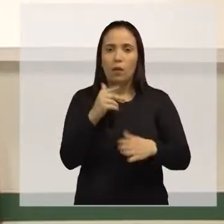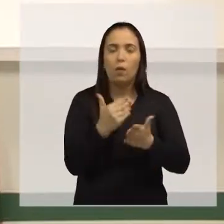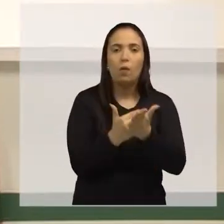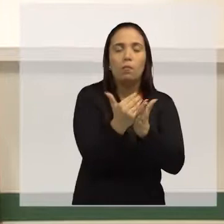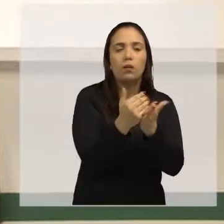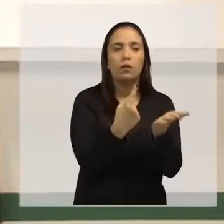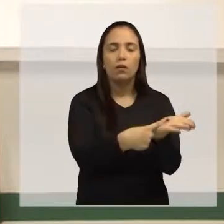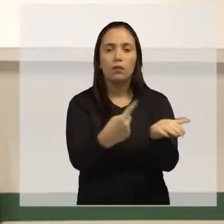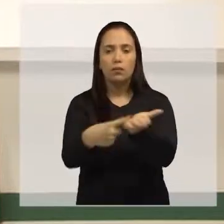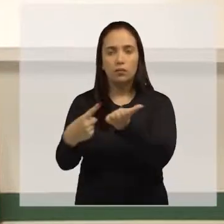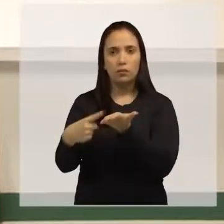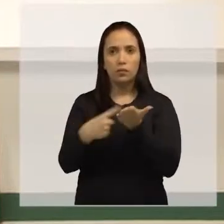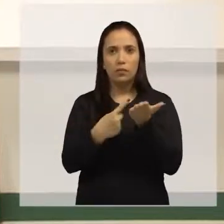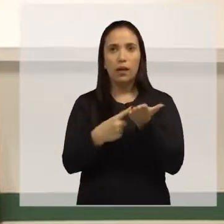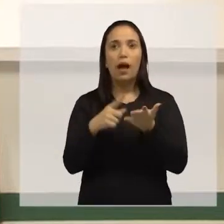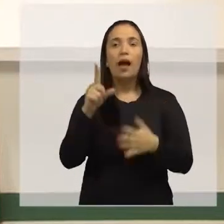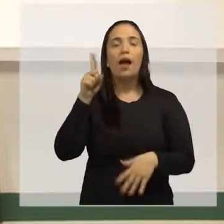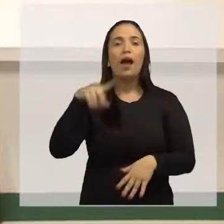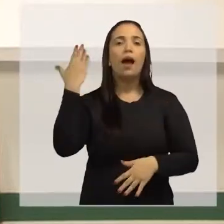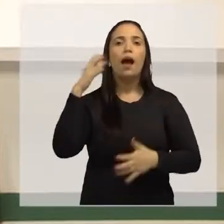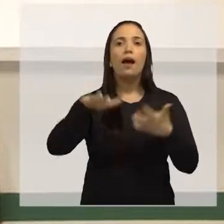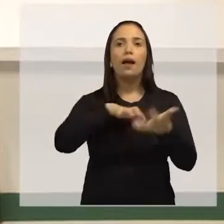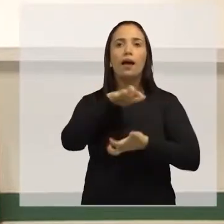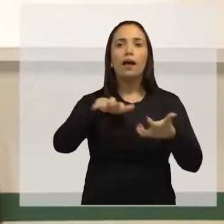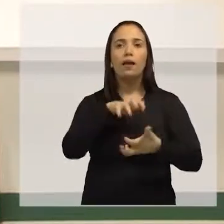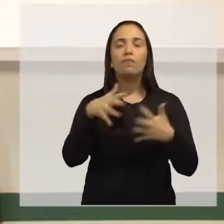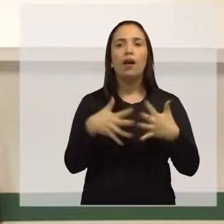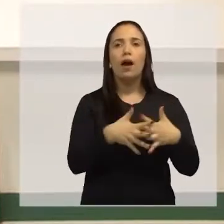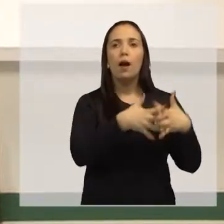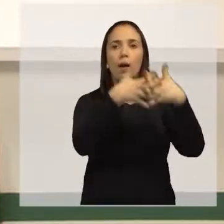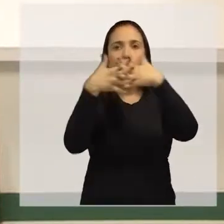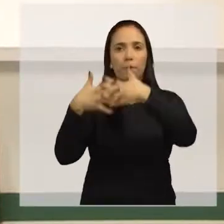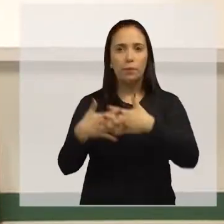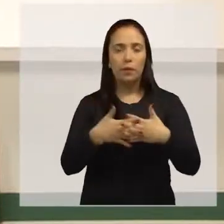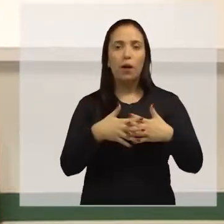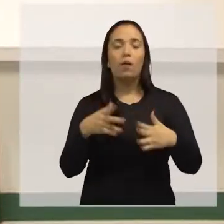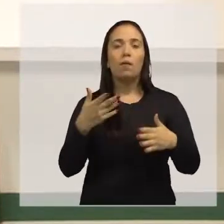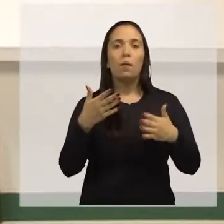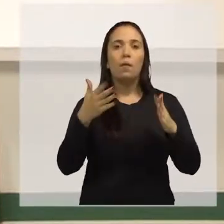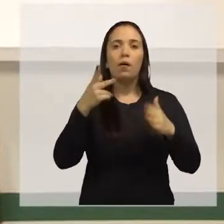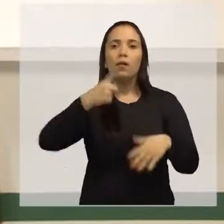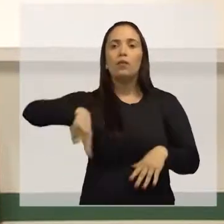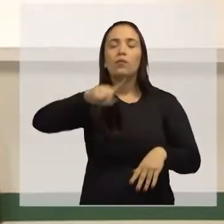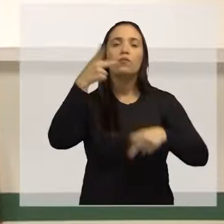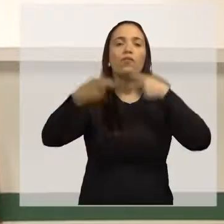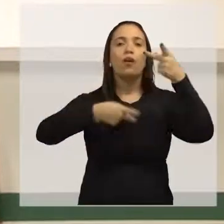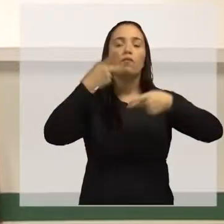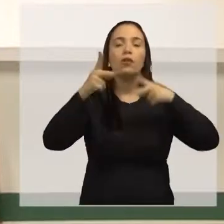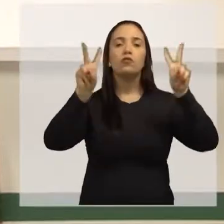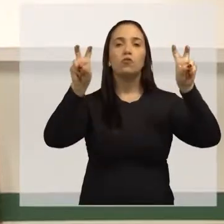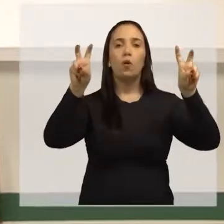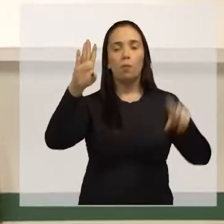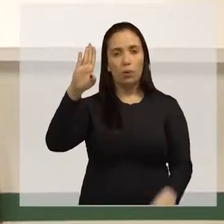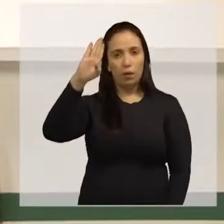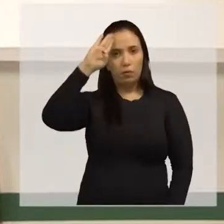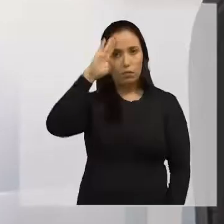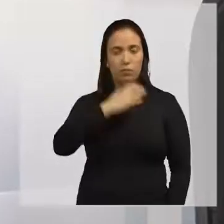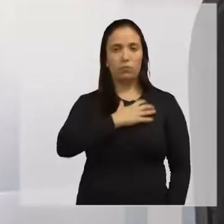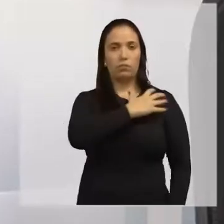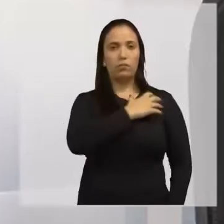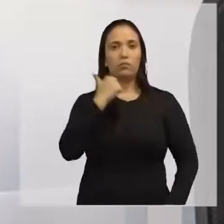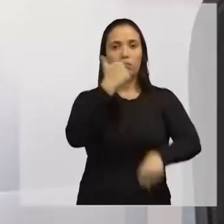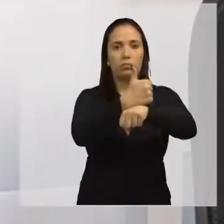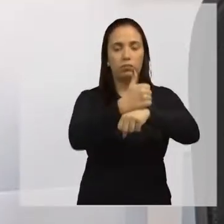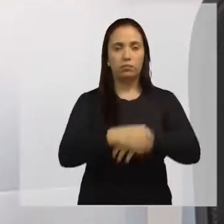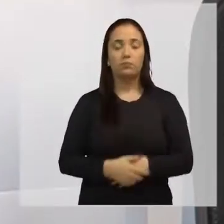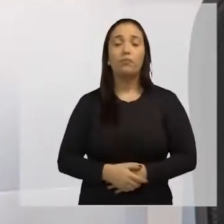forte na greve dos caminhoneiros, da história de se pedir intervenção militar no Brasil, né? Existe uma peça publicitária que é passada